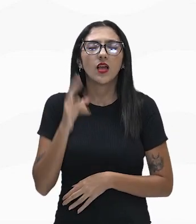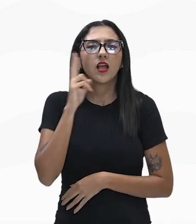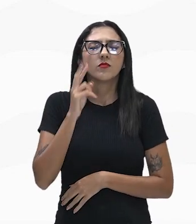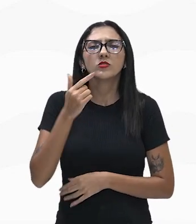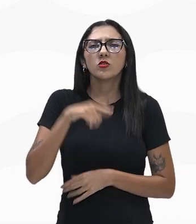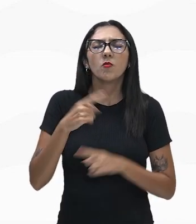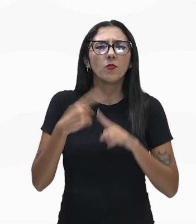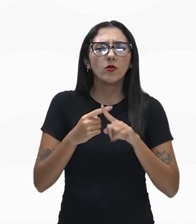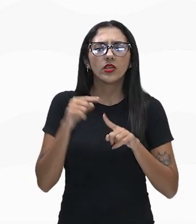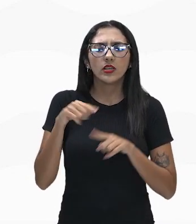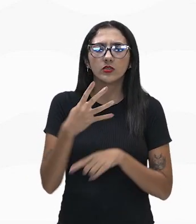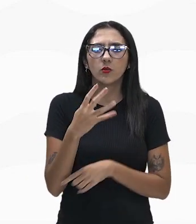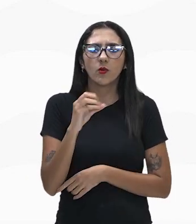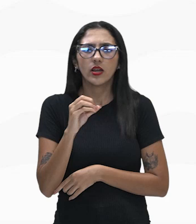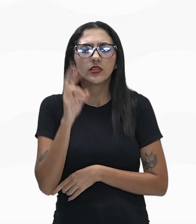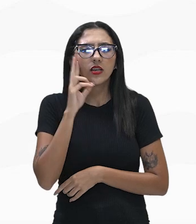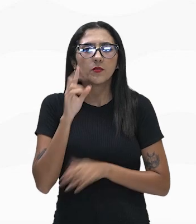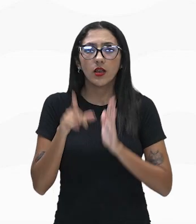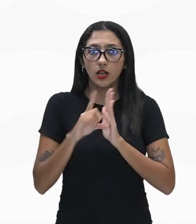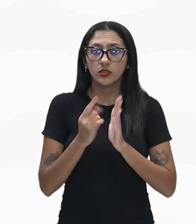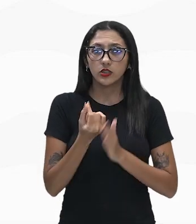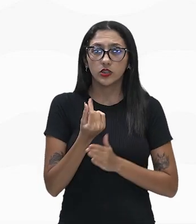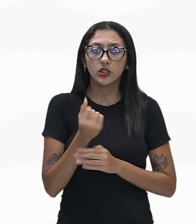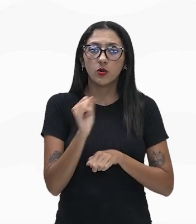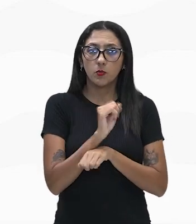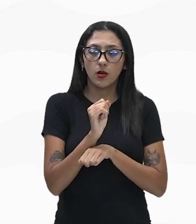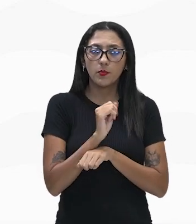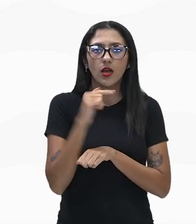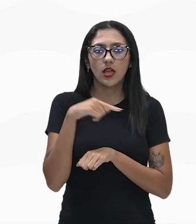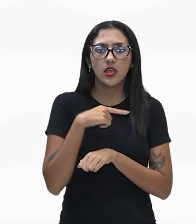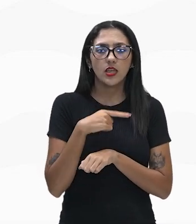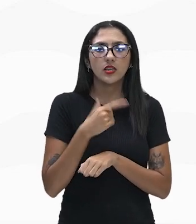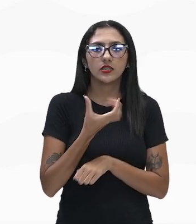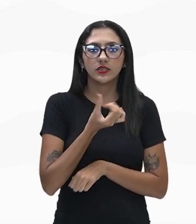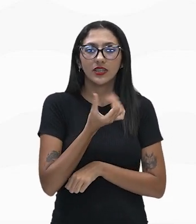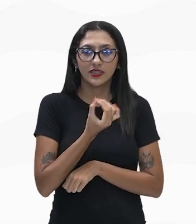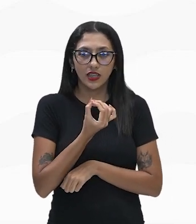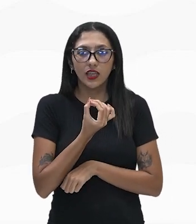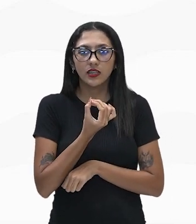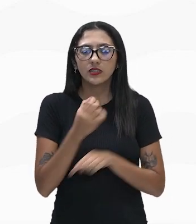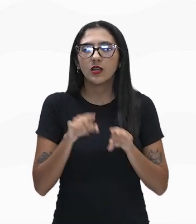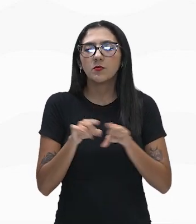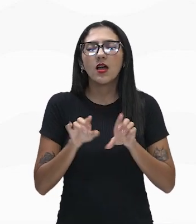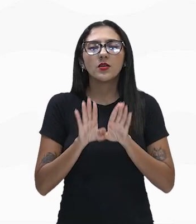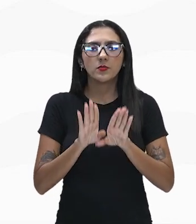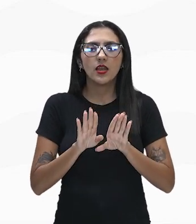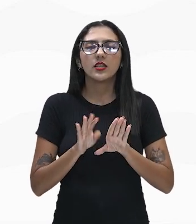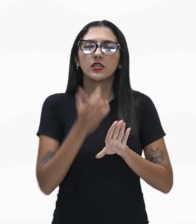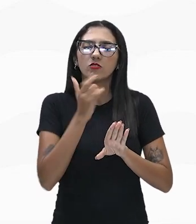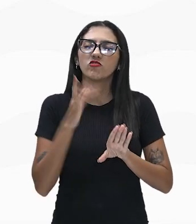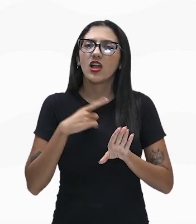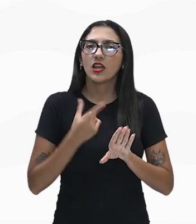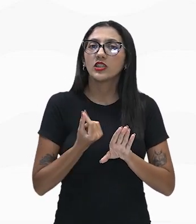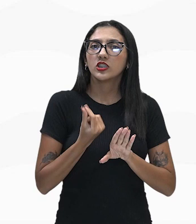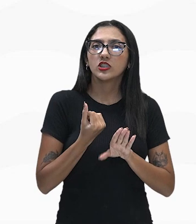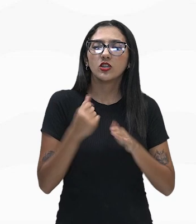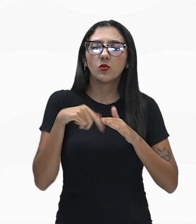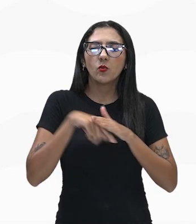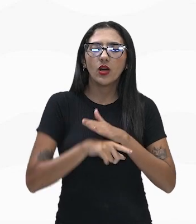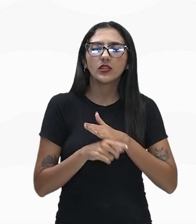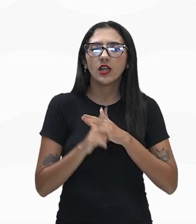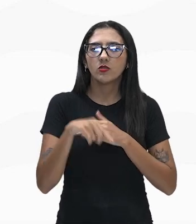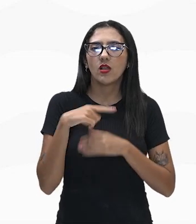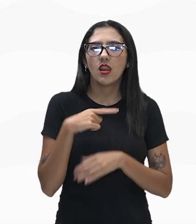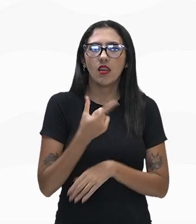40 mil. O valor do veículo era 60, mas você tinha 20 mil reais guardado, foi esses 20 mil que você utilizou para dar de